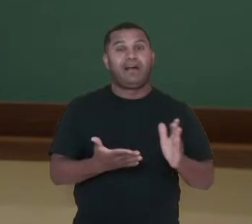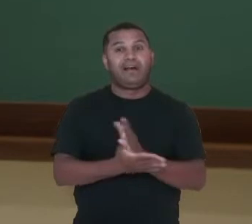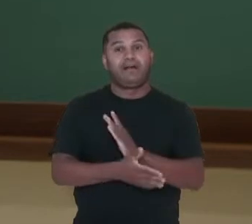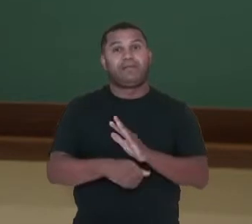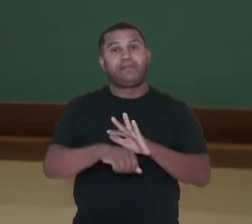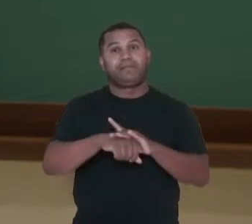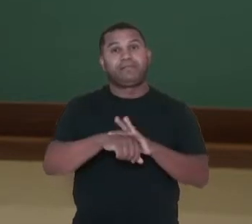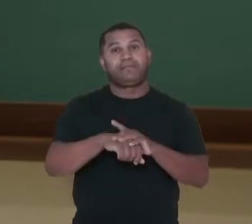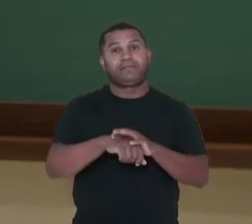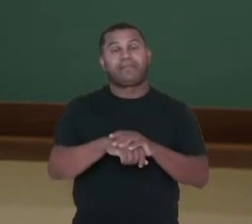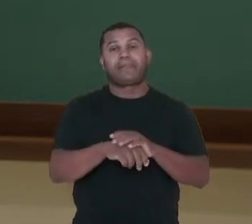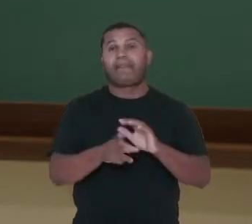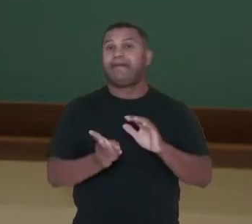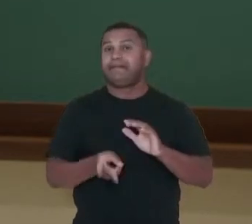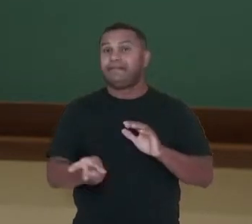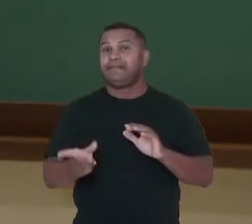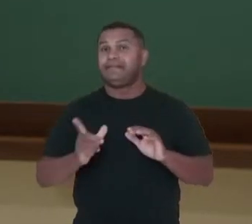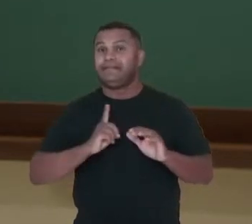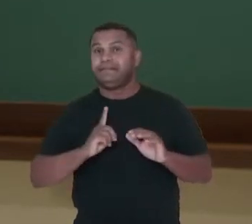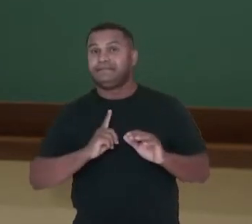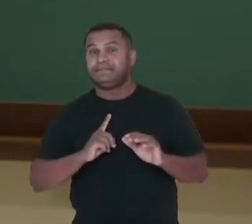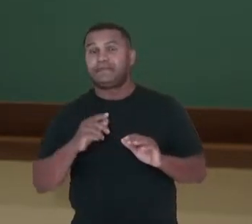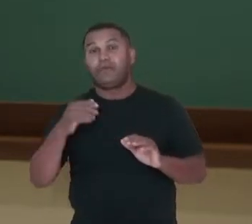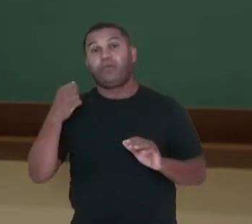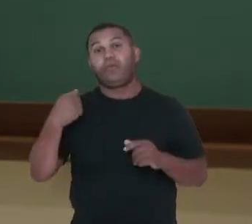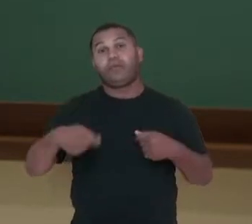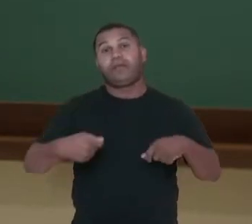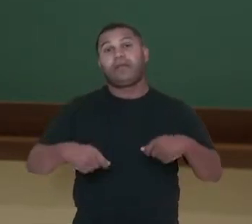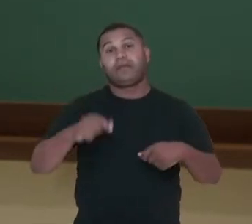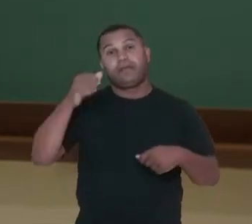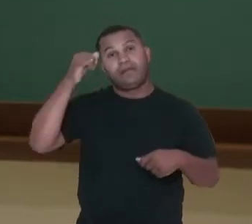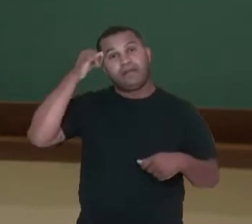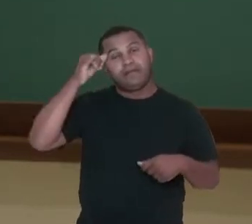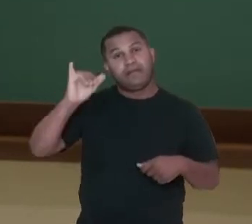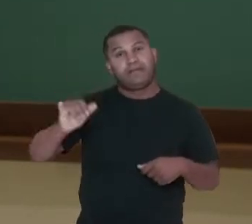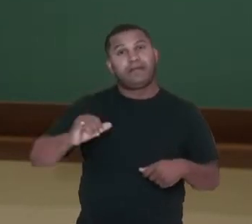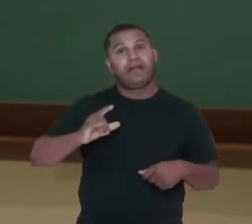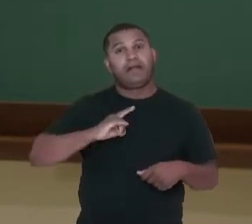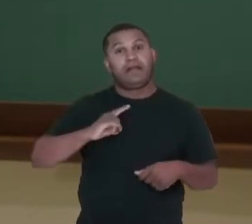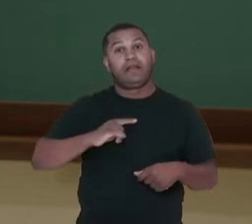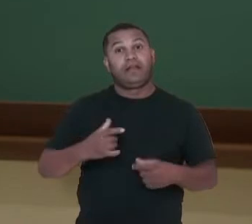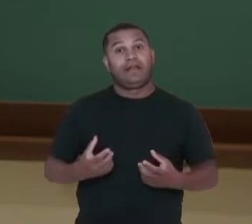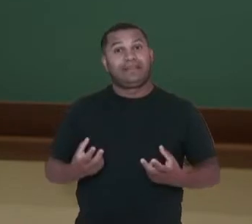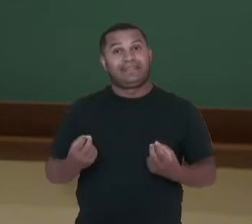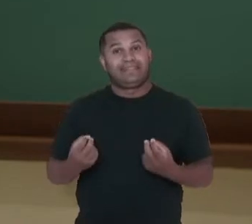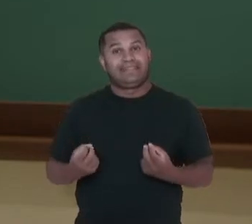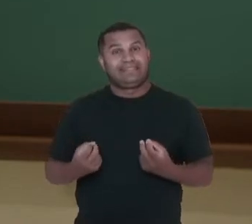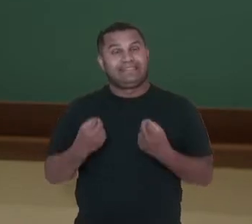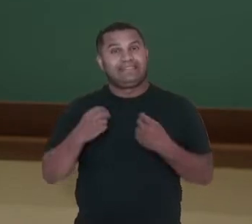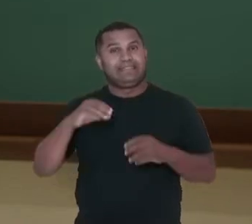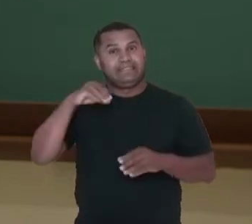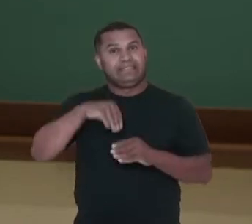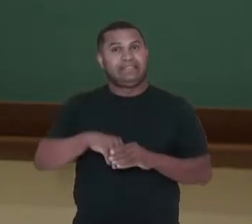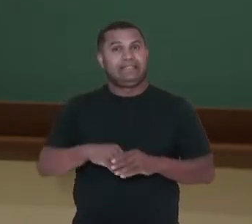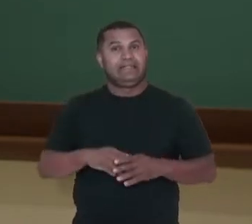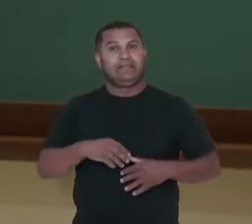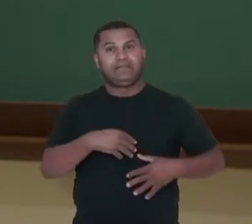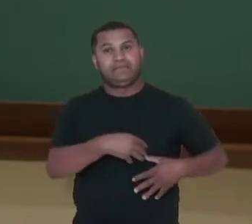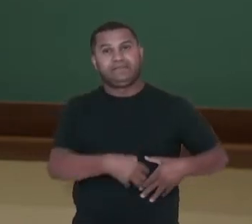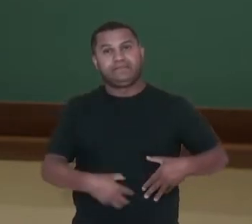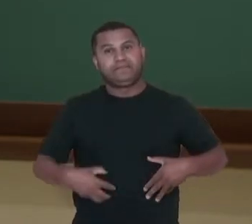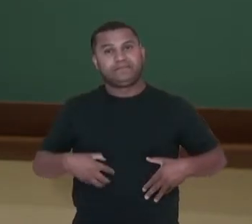ali relacionadas com estes organismos que causam doenças. Pode causar até em mim e